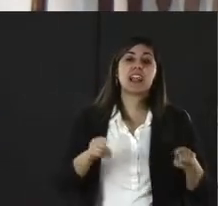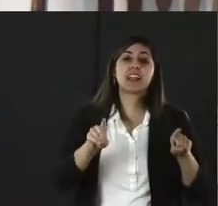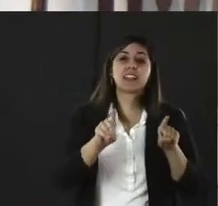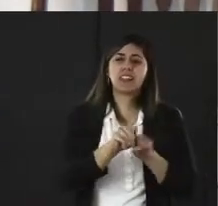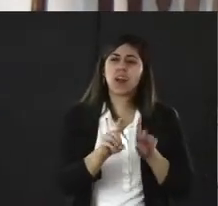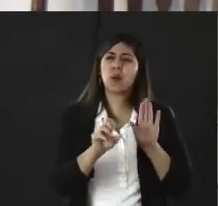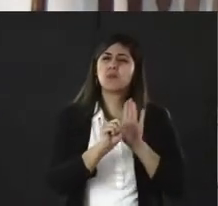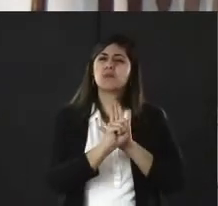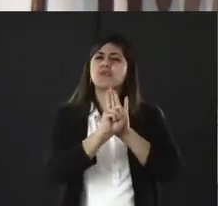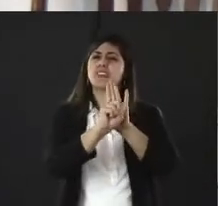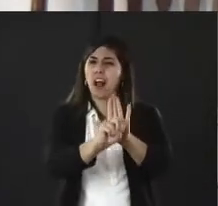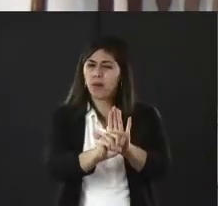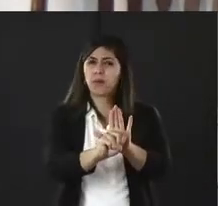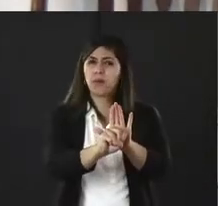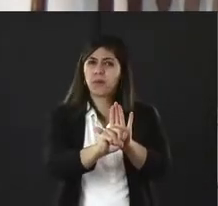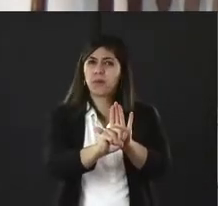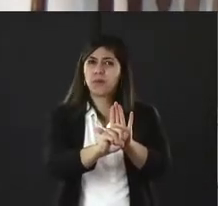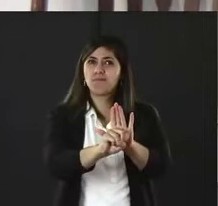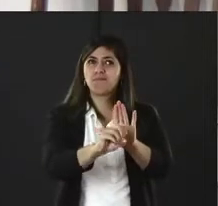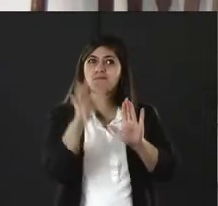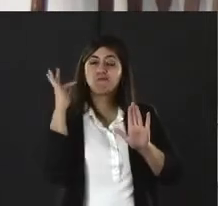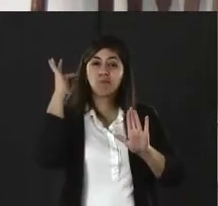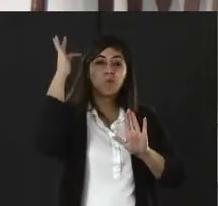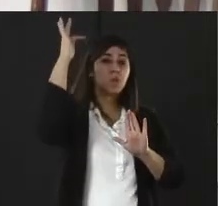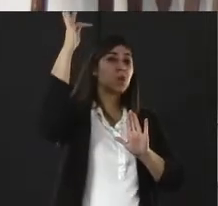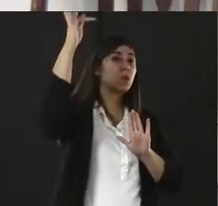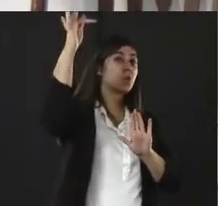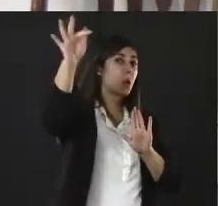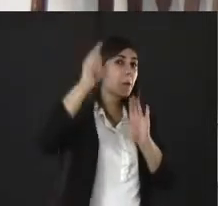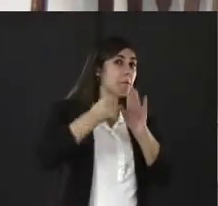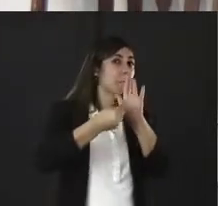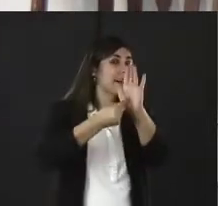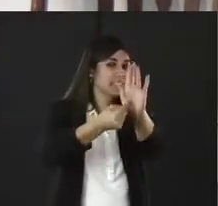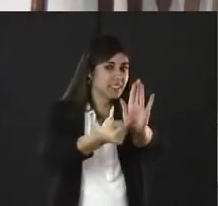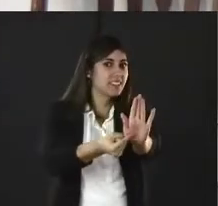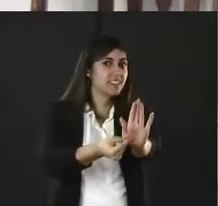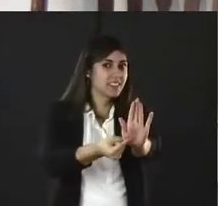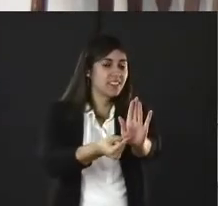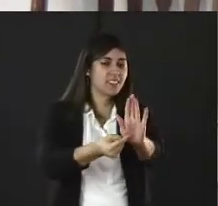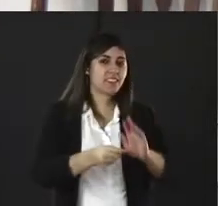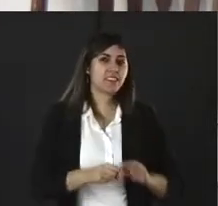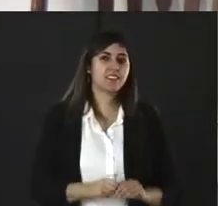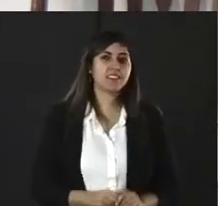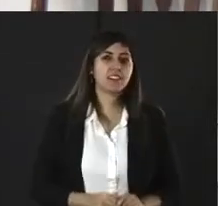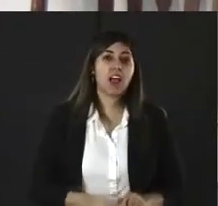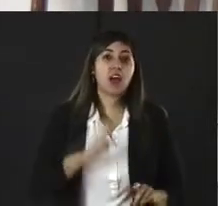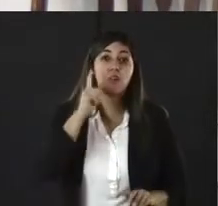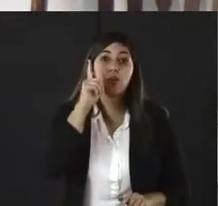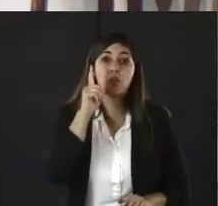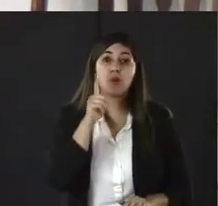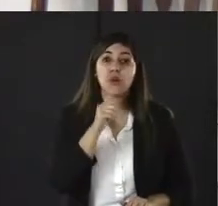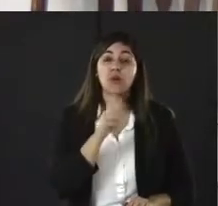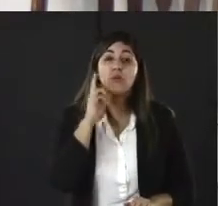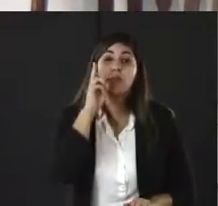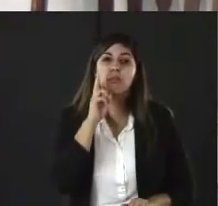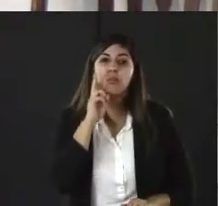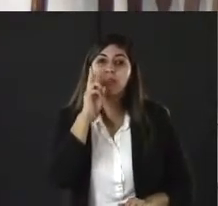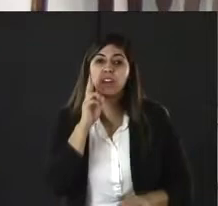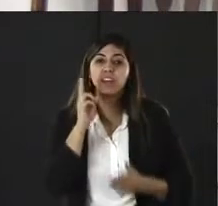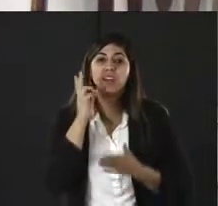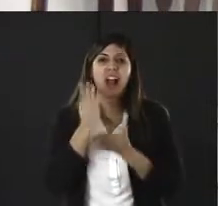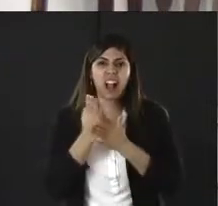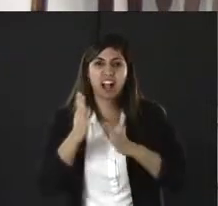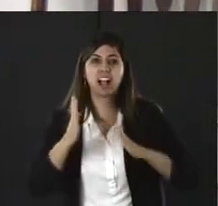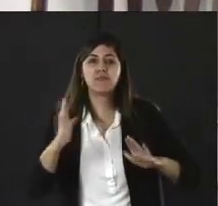sinal vai apontar para uma provisão a insuficiência do vinho vai apontar para um